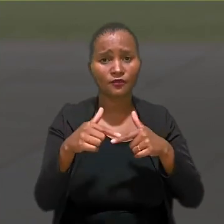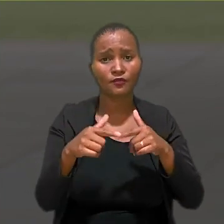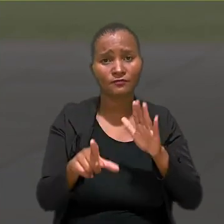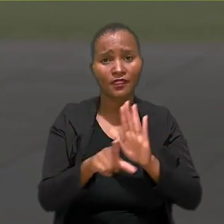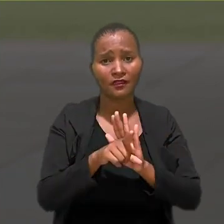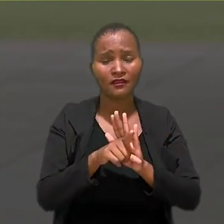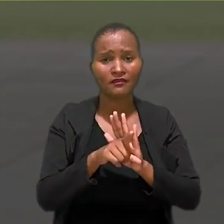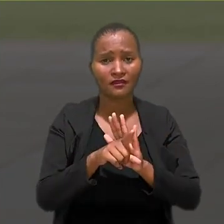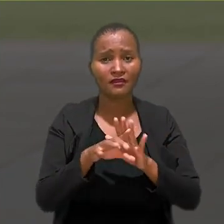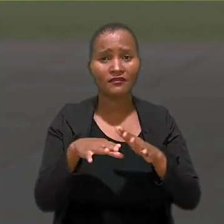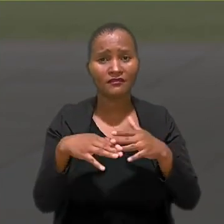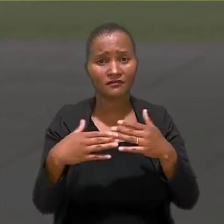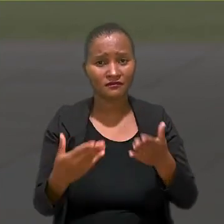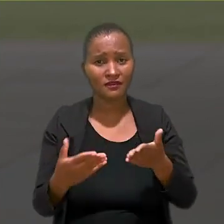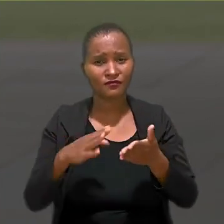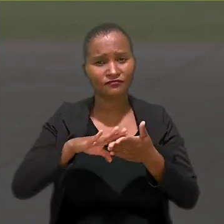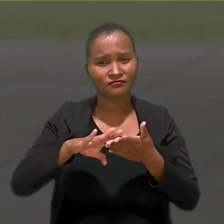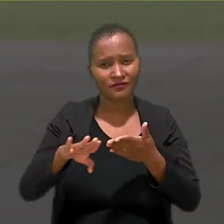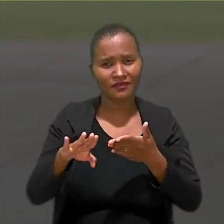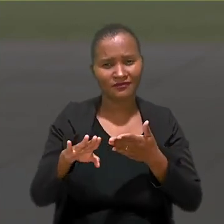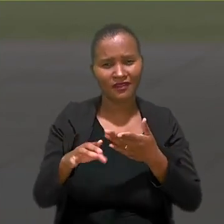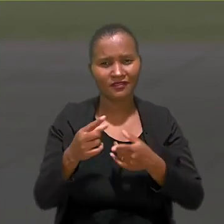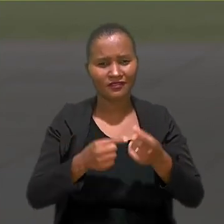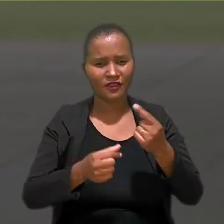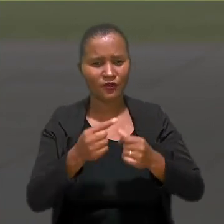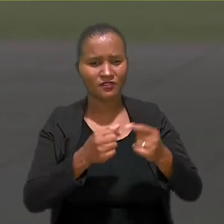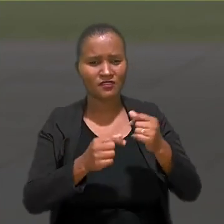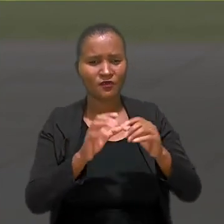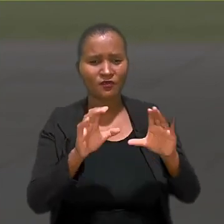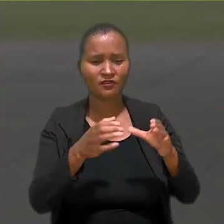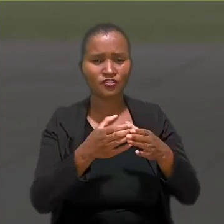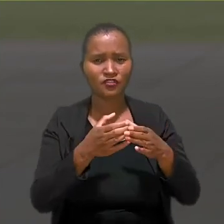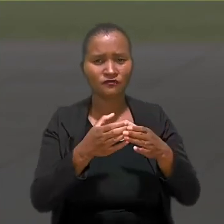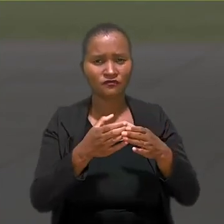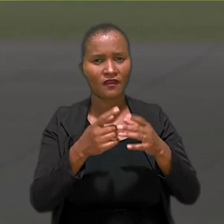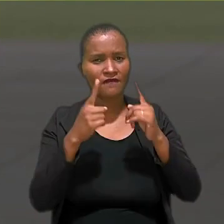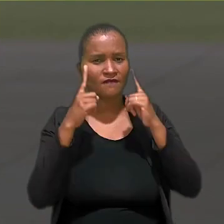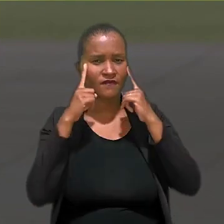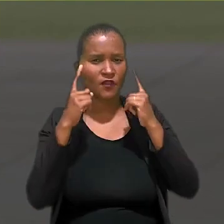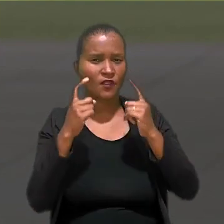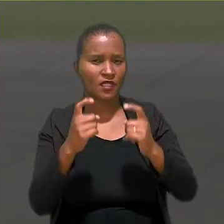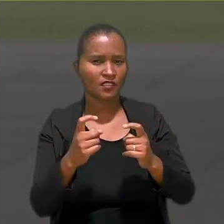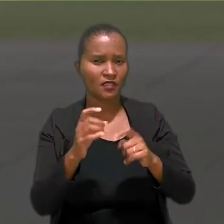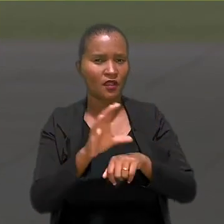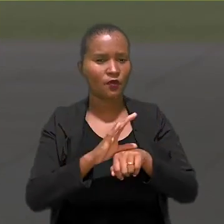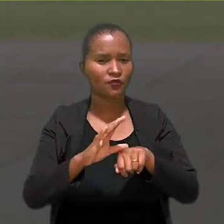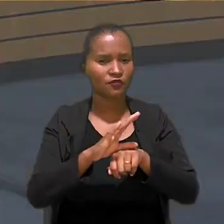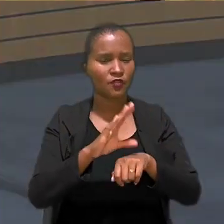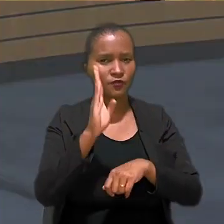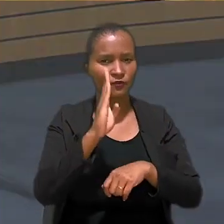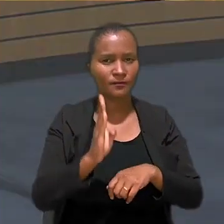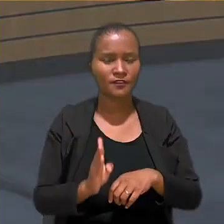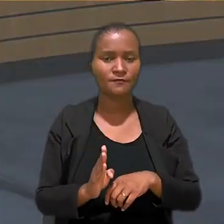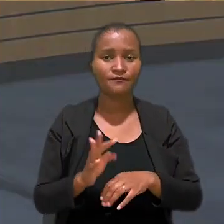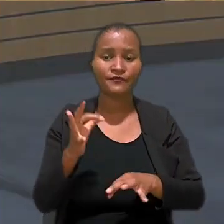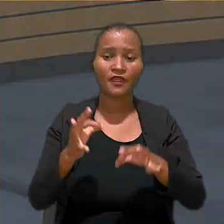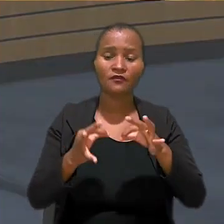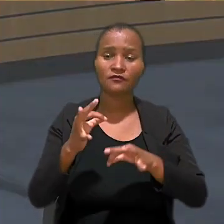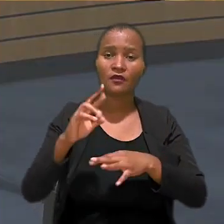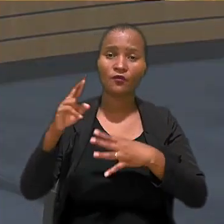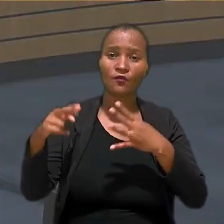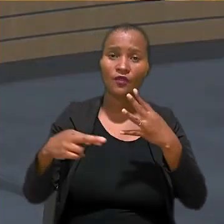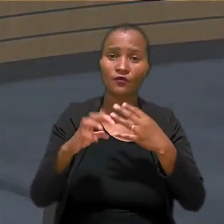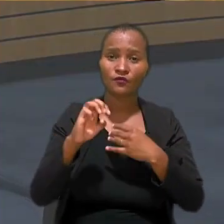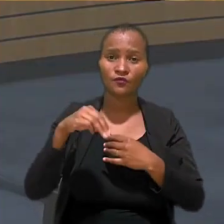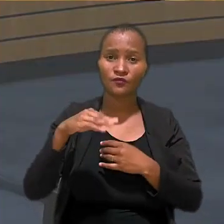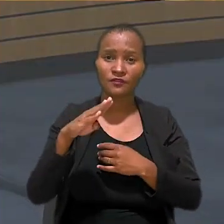lei. Portanto, a supressão por meio de negociação coletiva violaria a Constituição da República. Ao julgar o recurso